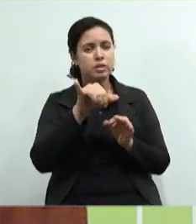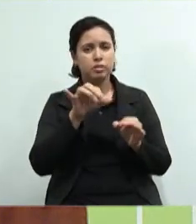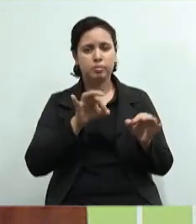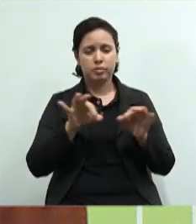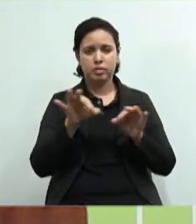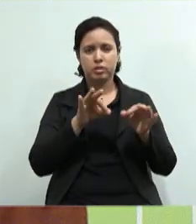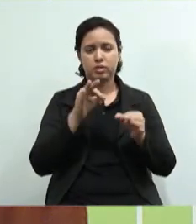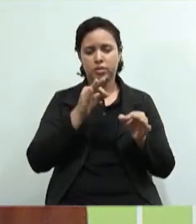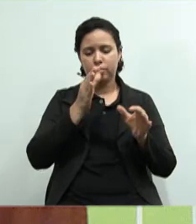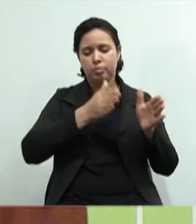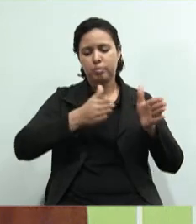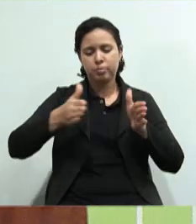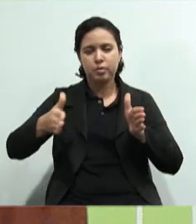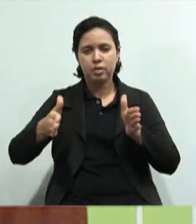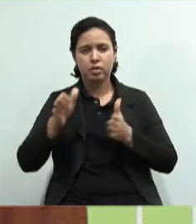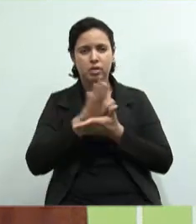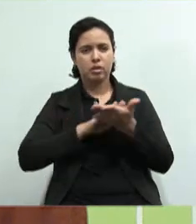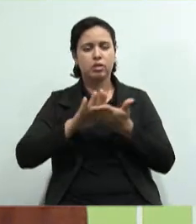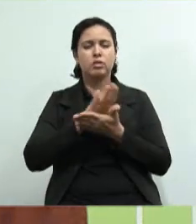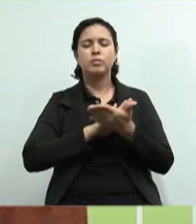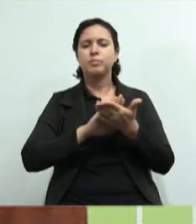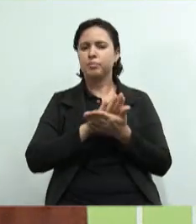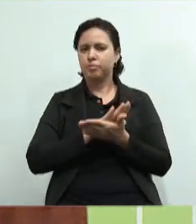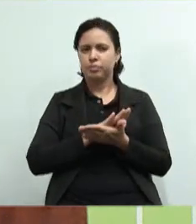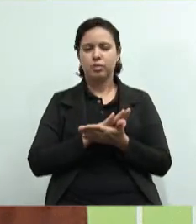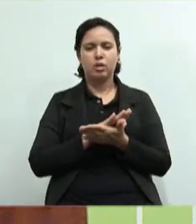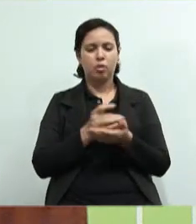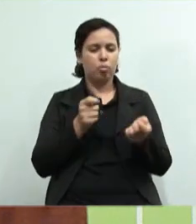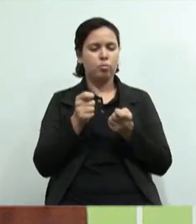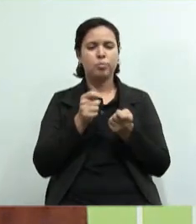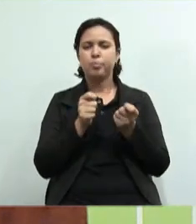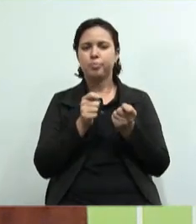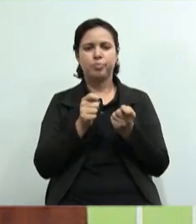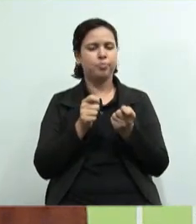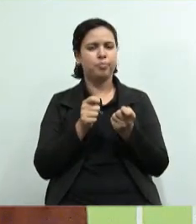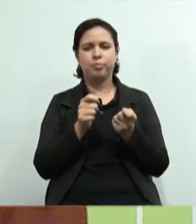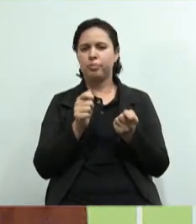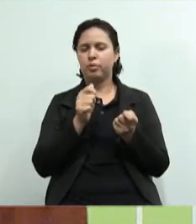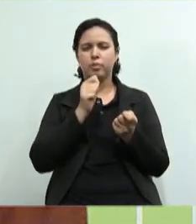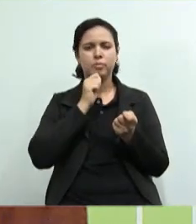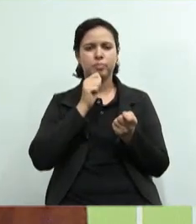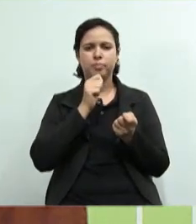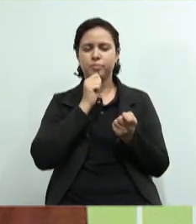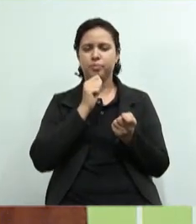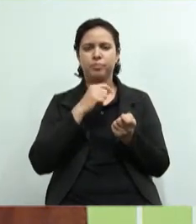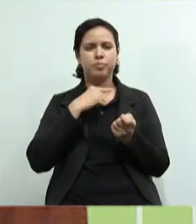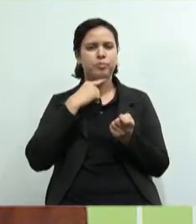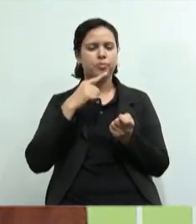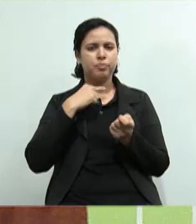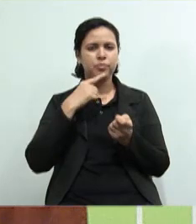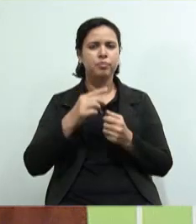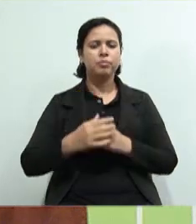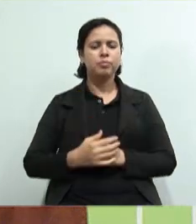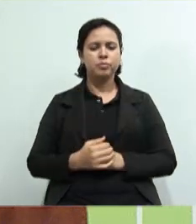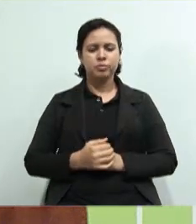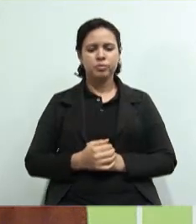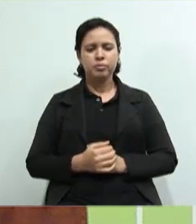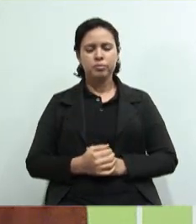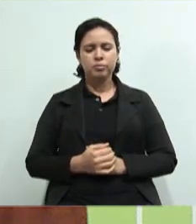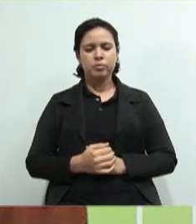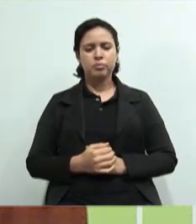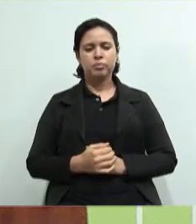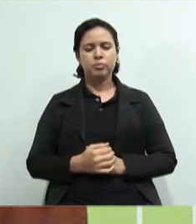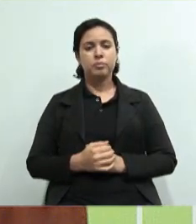não planejar, aí fica mais descontrolado ainda. Não é verdade? Ok. Então, esse é o